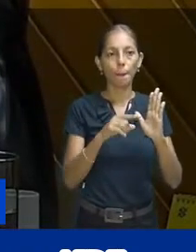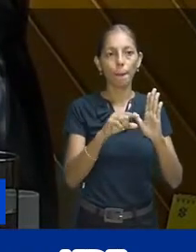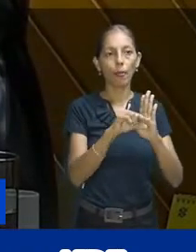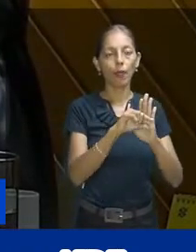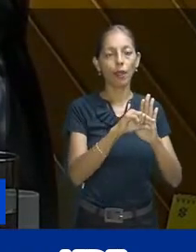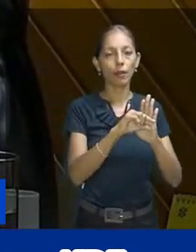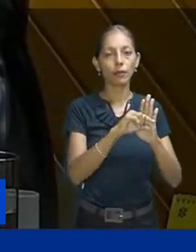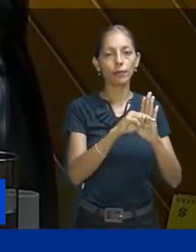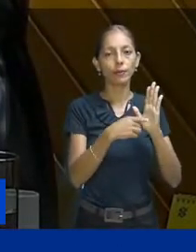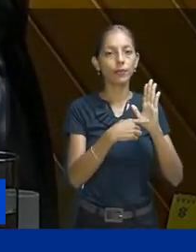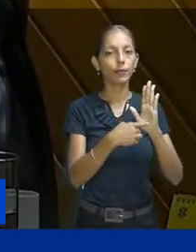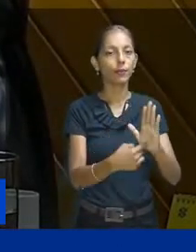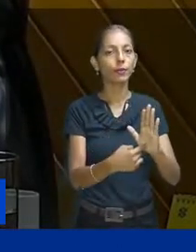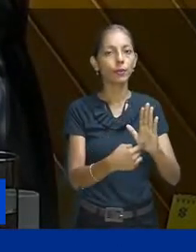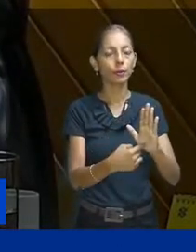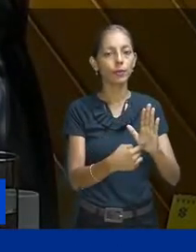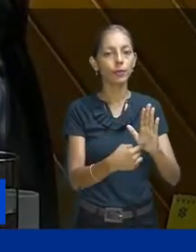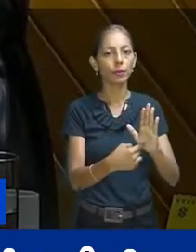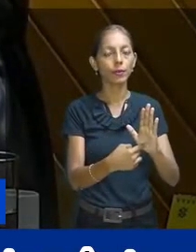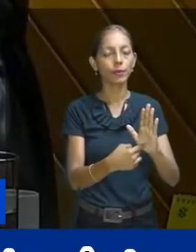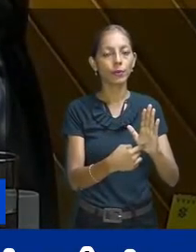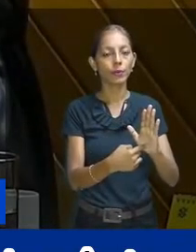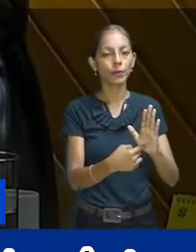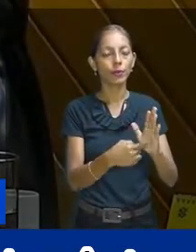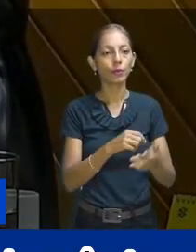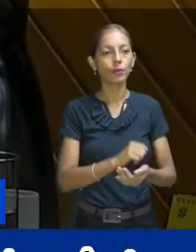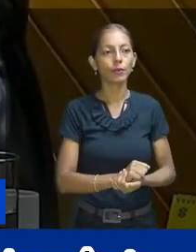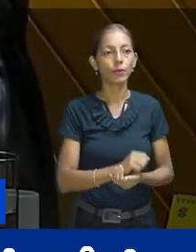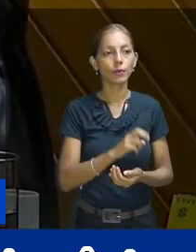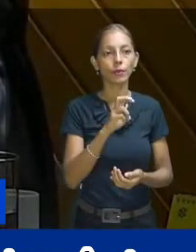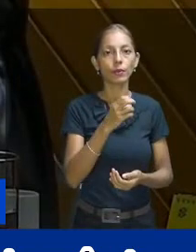apresentou manifestação no ID